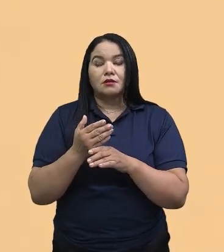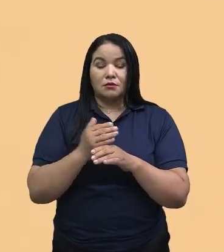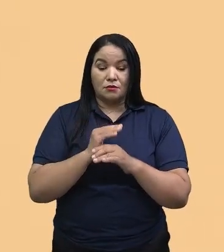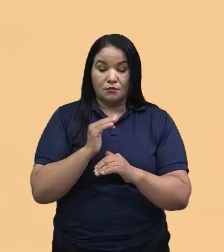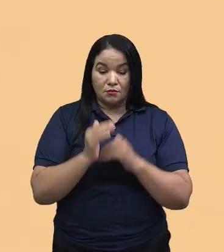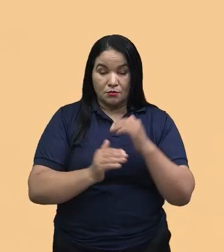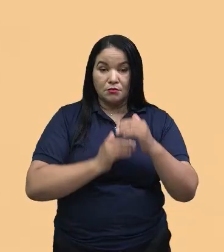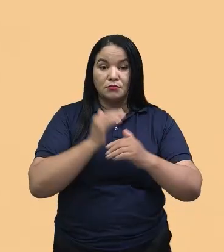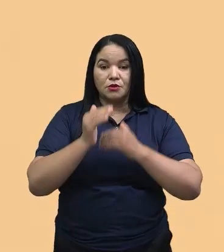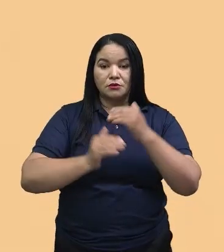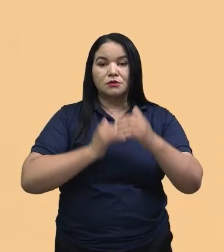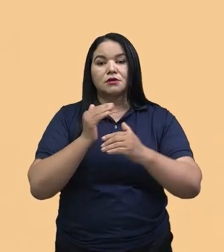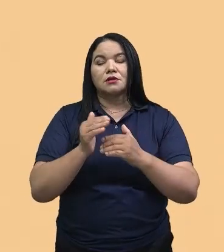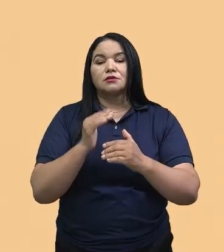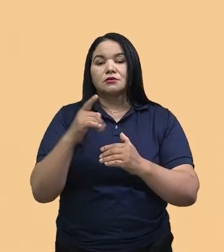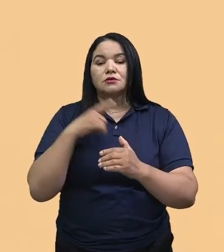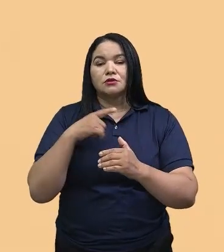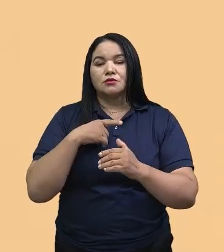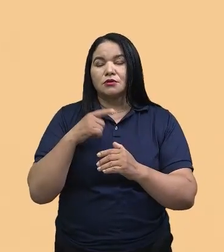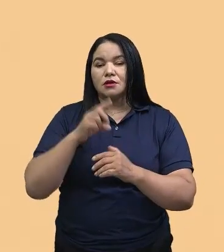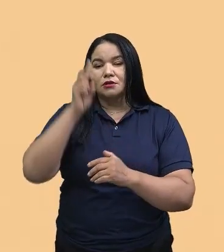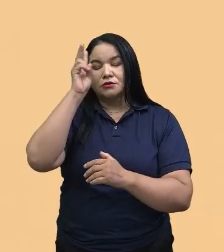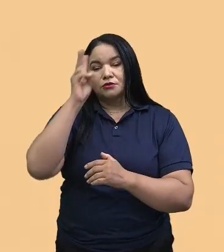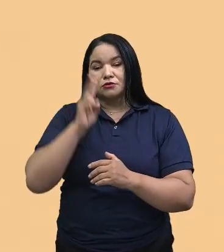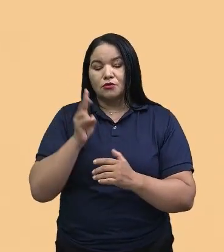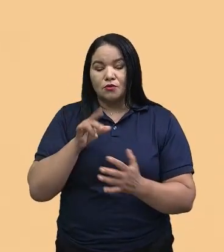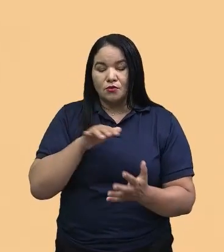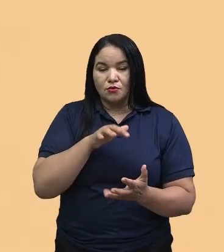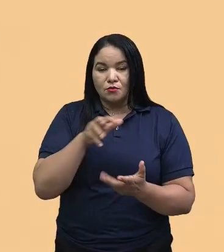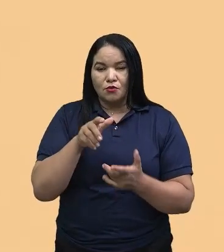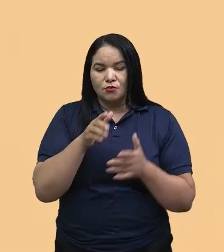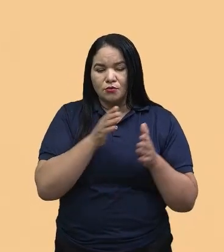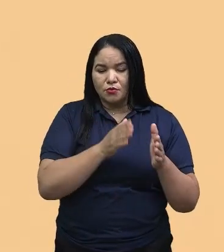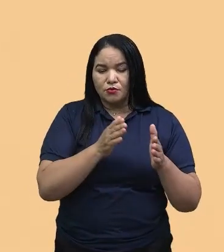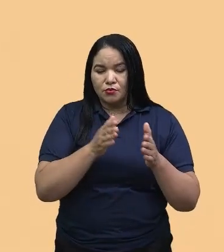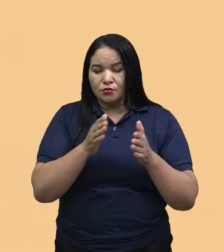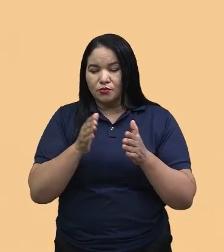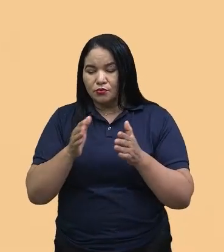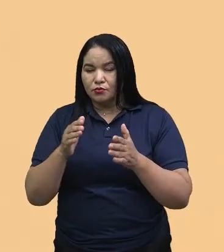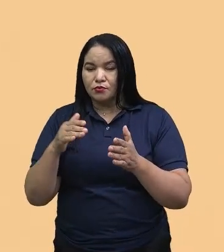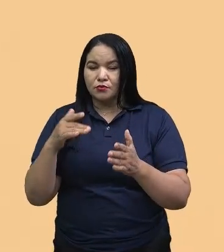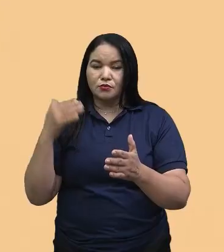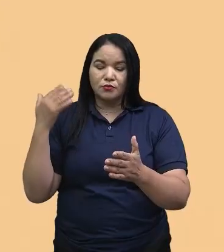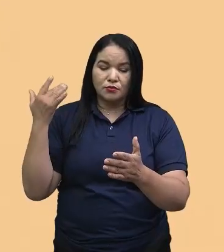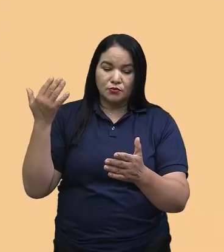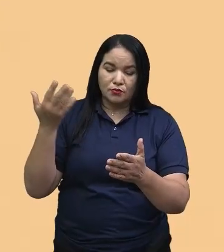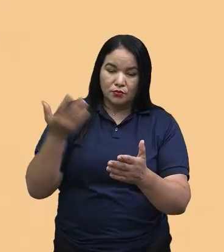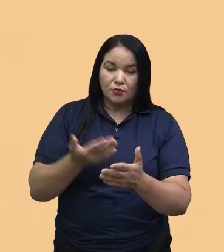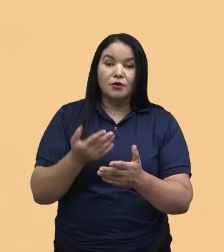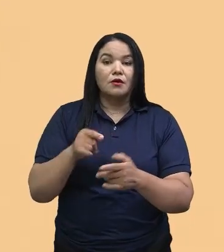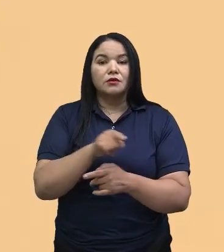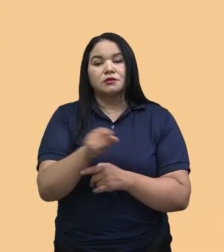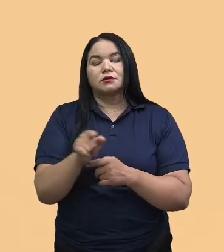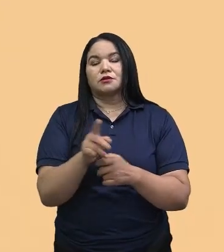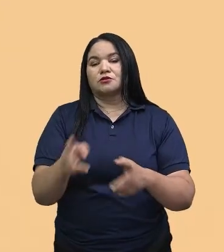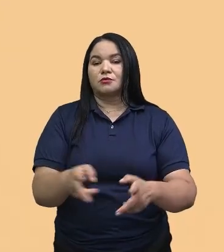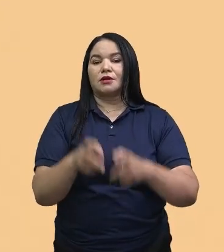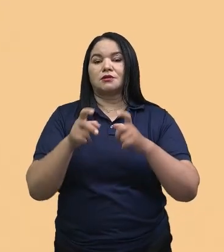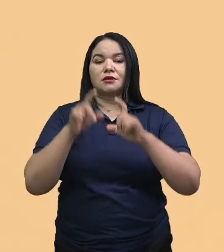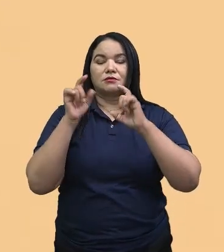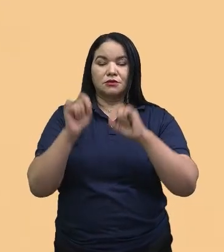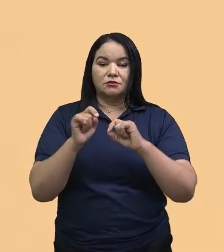né, que a história do mundo veio caminhando, né, você percebe que, em